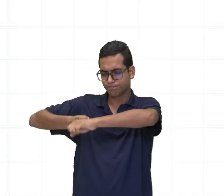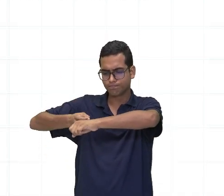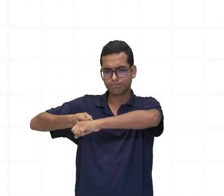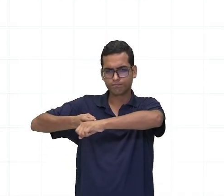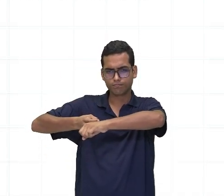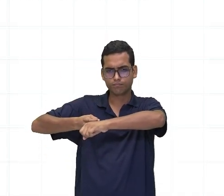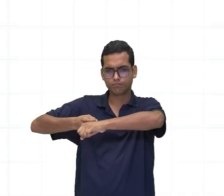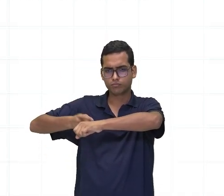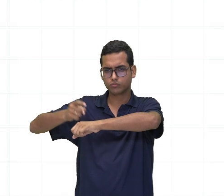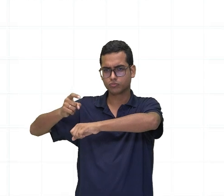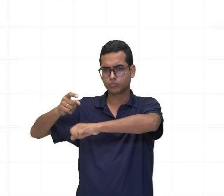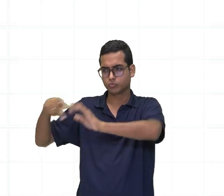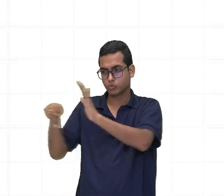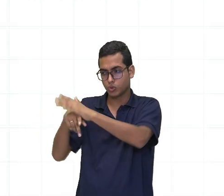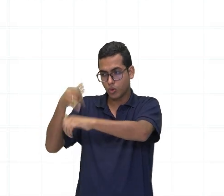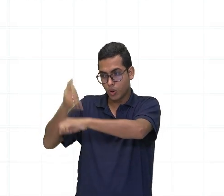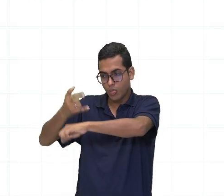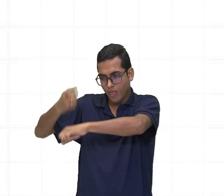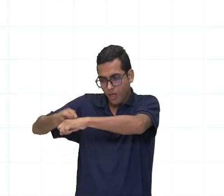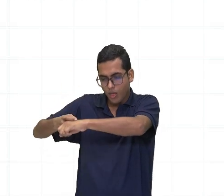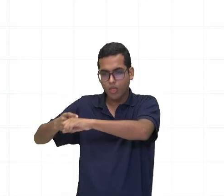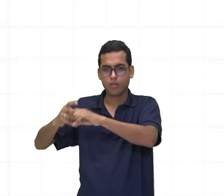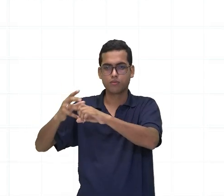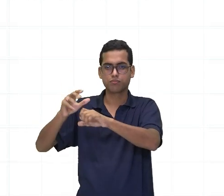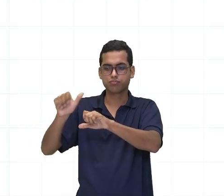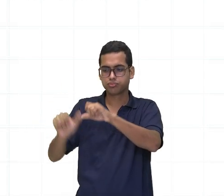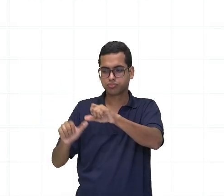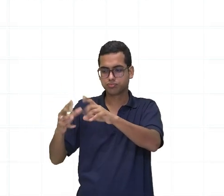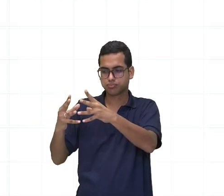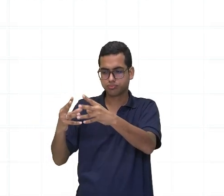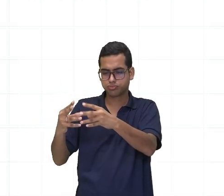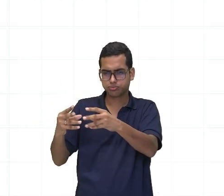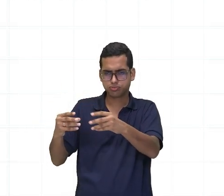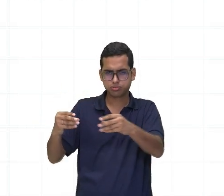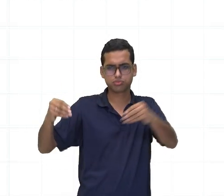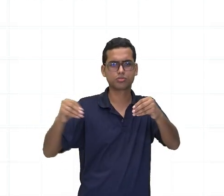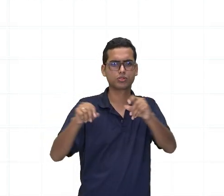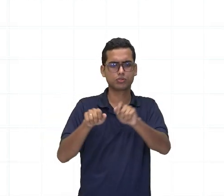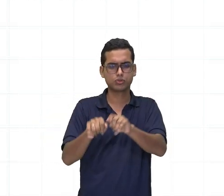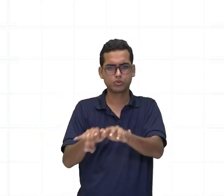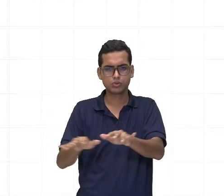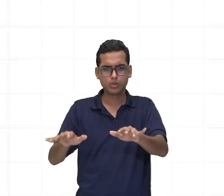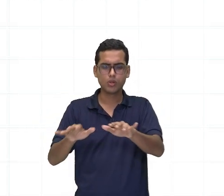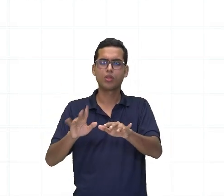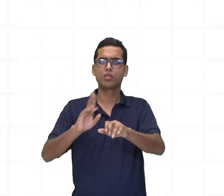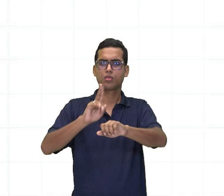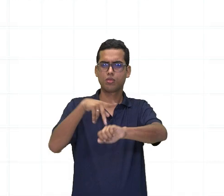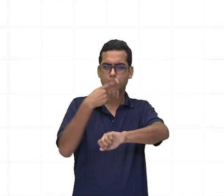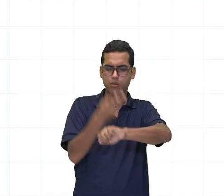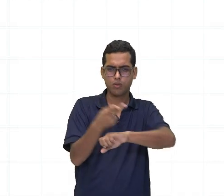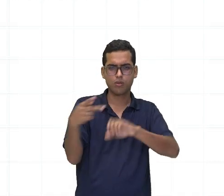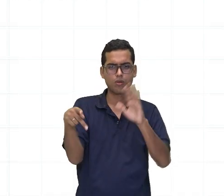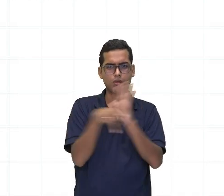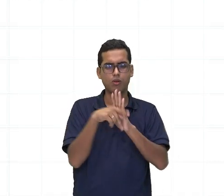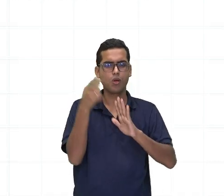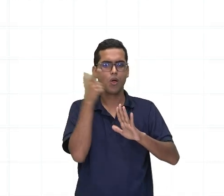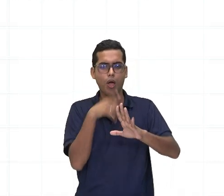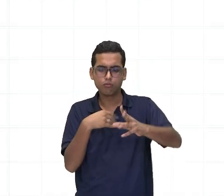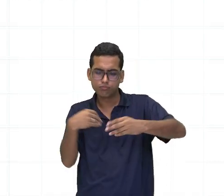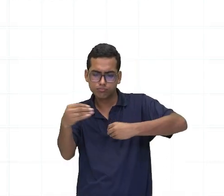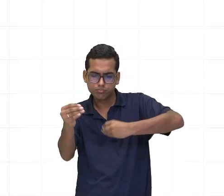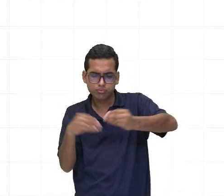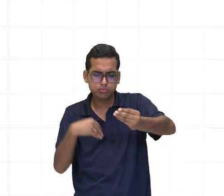de fazer a combinação de metais, que ali vai conferir uma maleabilidade,